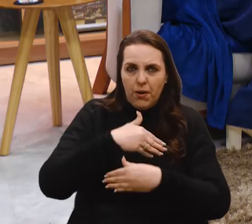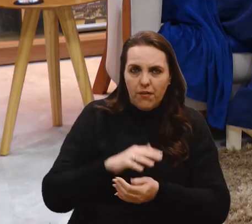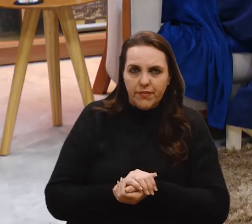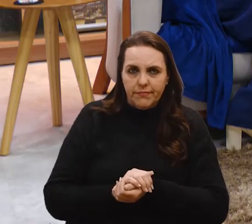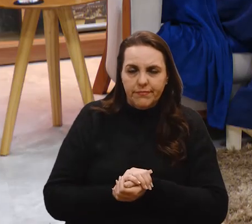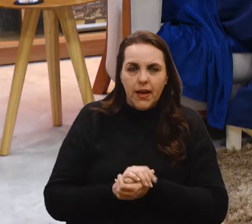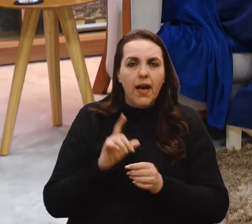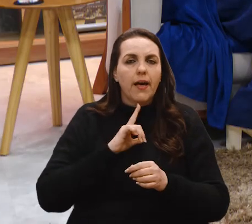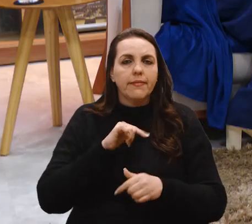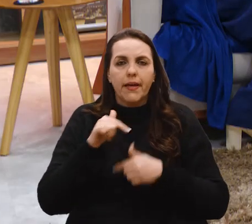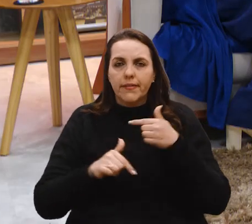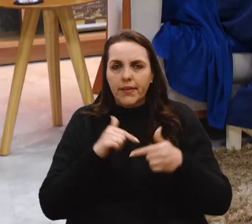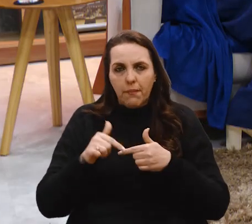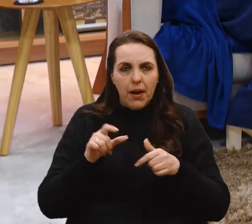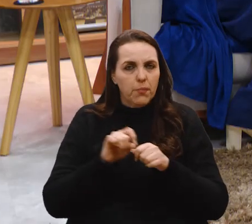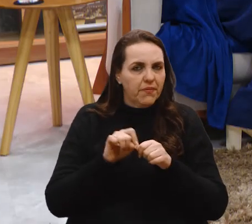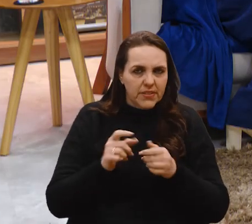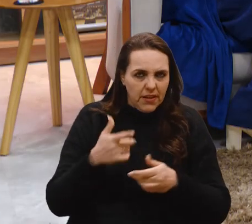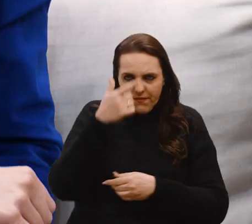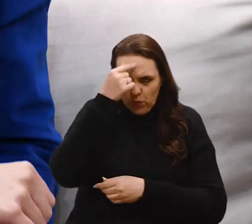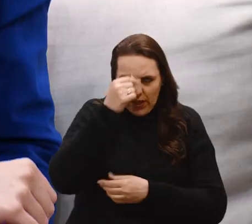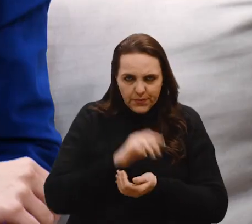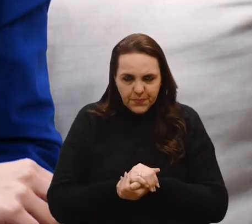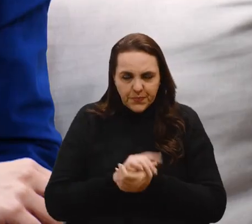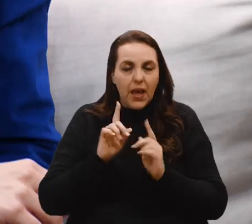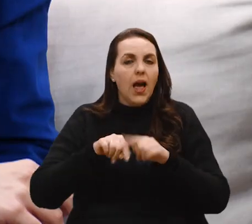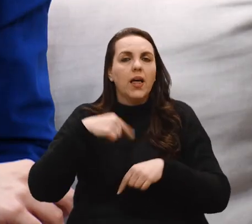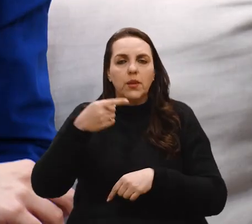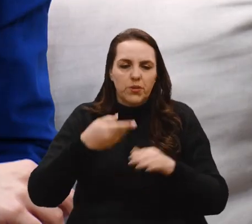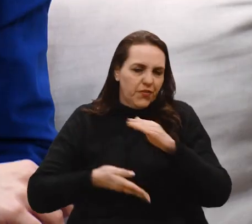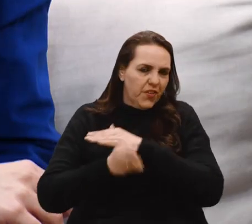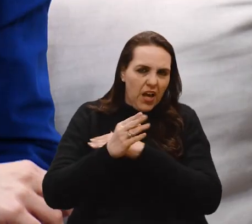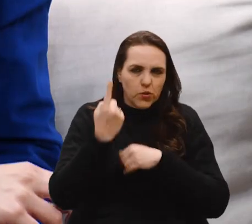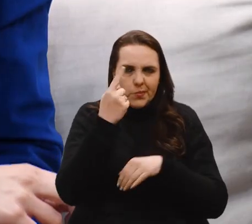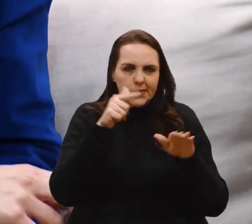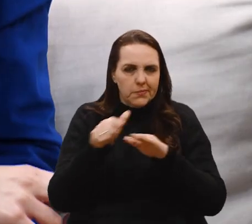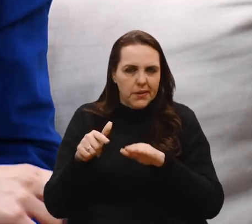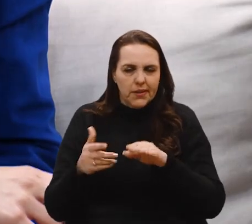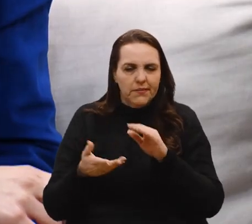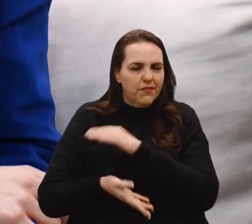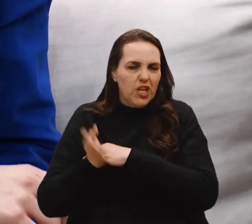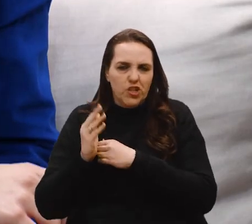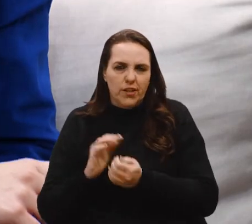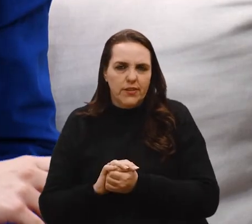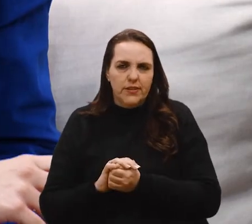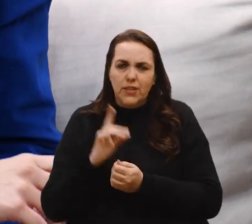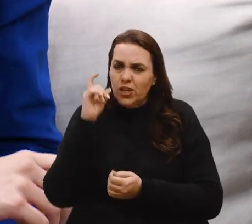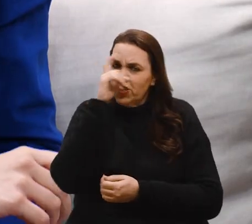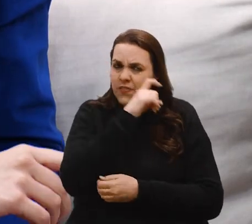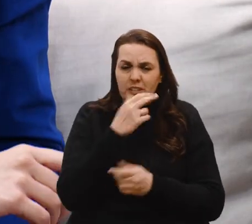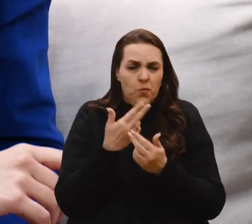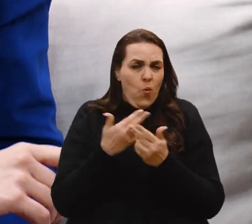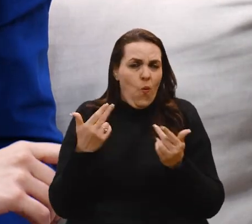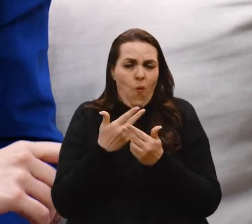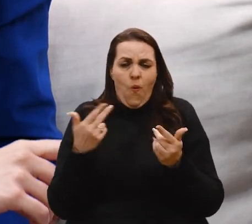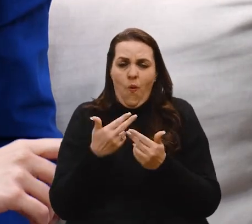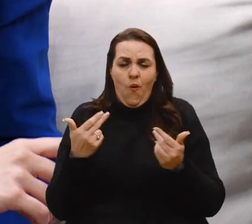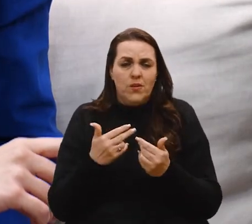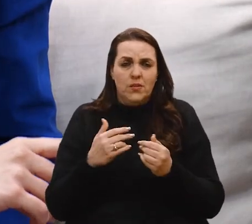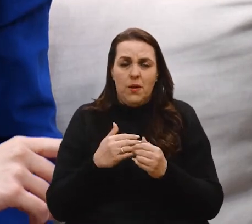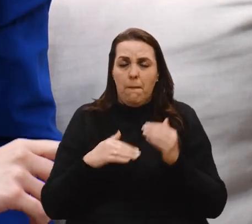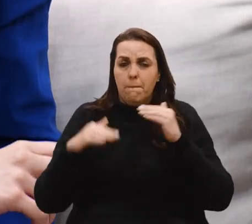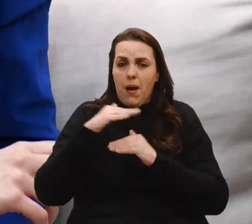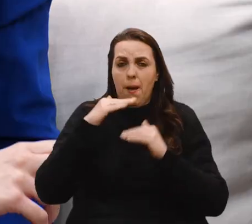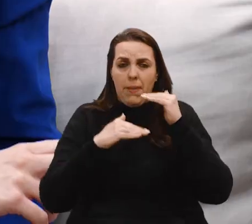Aí tem trabalho de faculdade pra fazer. Sim. Aí depois a viagem, fica uma semana fora. Aí, tipo, tem muita coisa em cima, uma coisa em cima da outra.